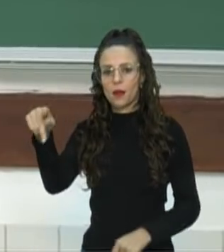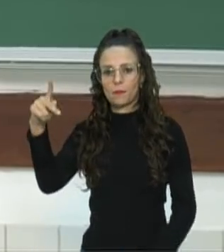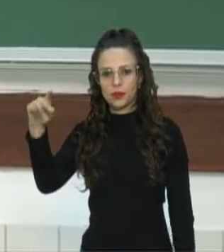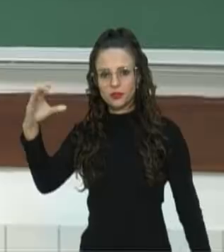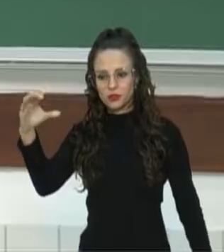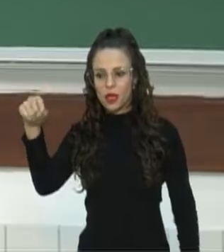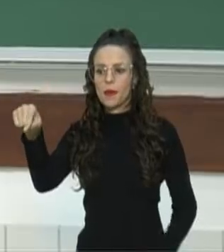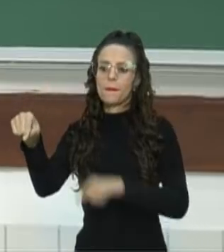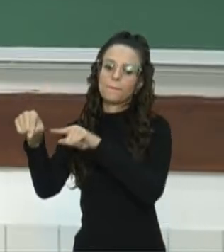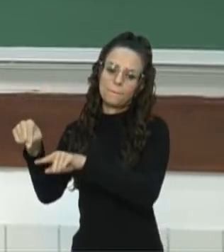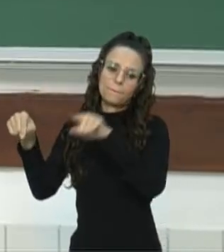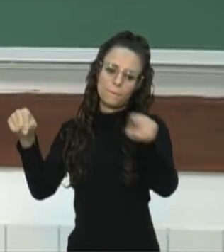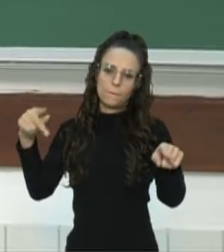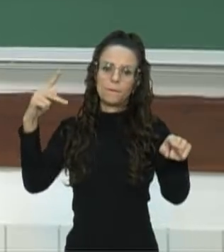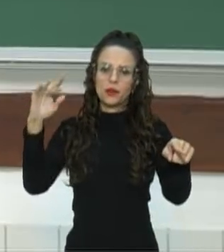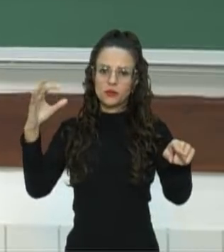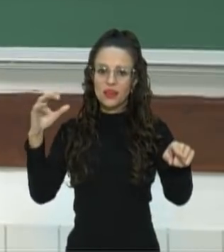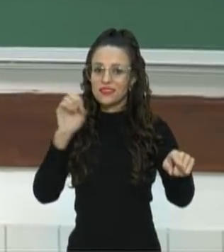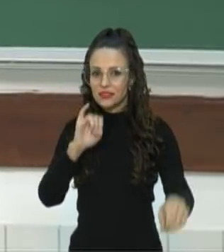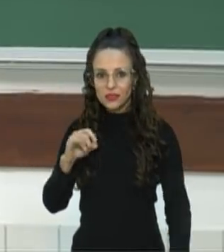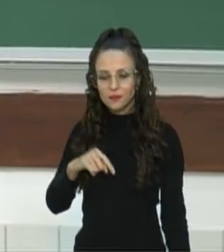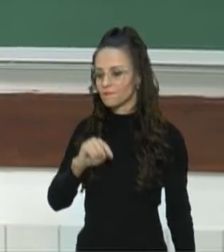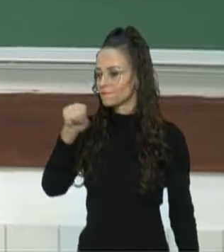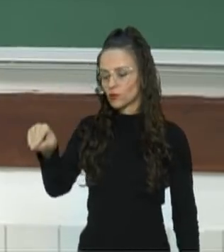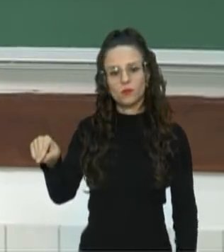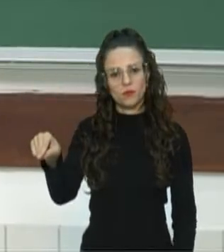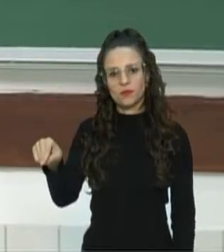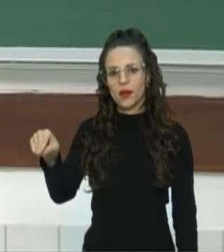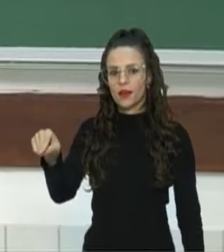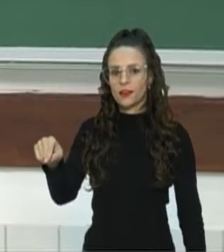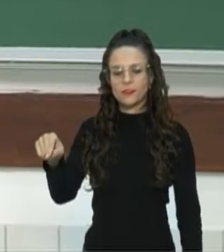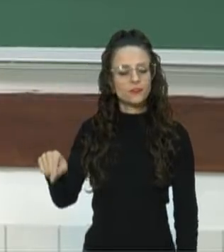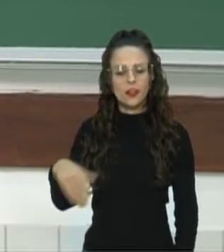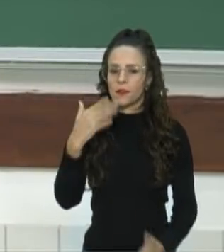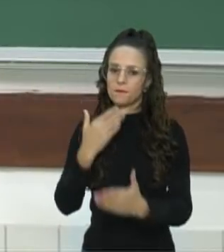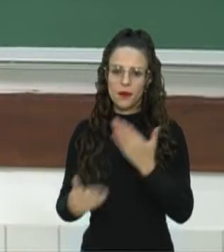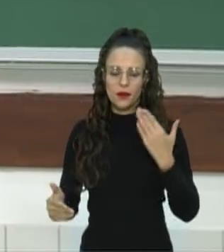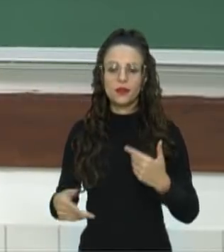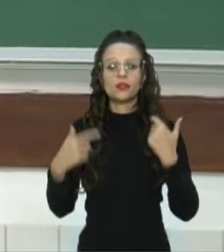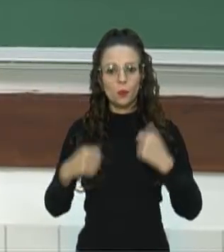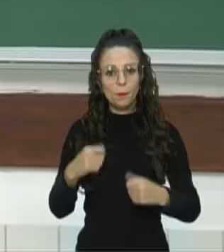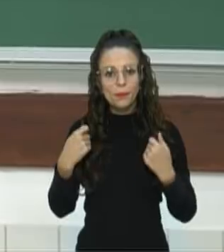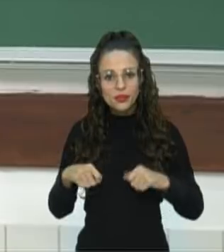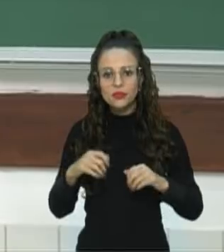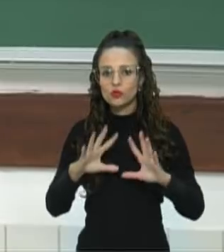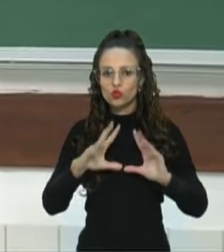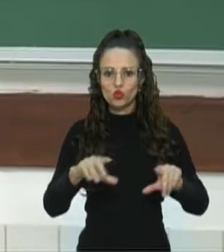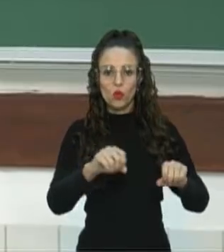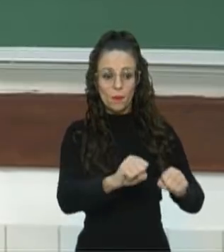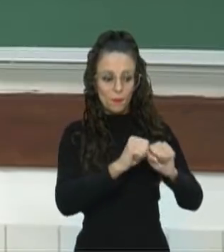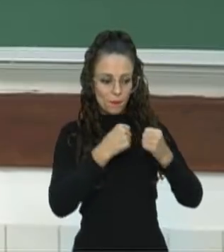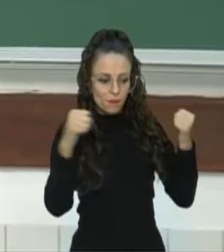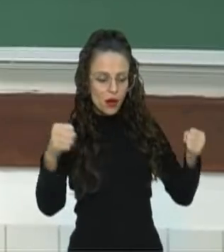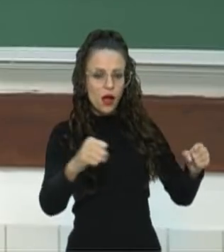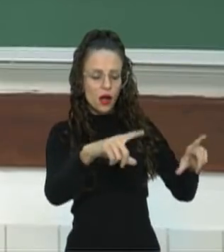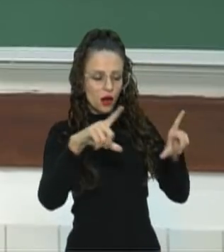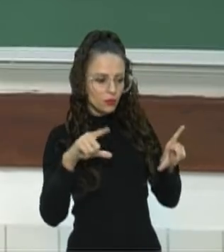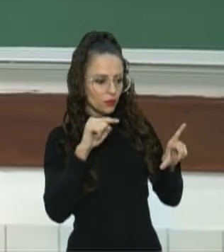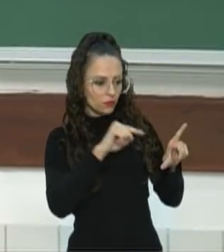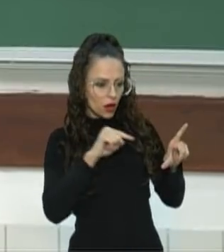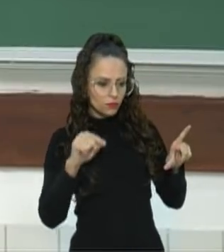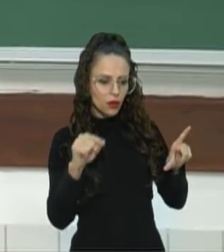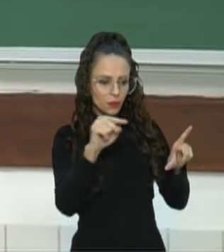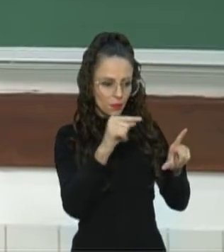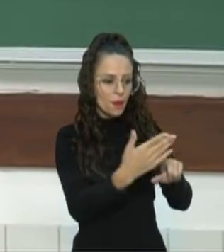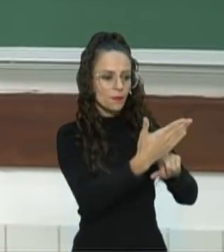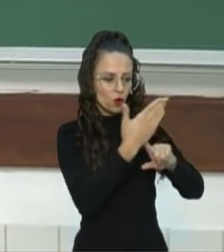Caso ele não passe por um, ele é desclassificado daquela corrida, né? Então ele tem que passar por todos esses pontos, marcar a passagem desses pontos para